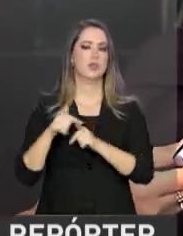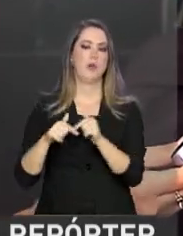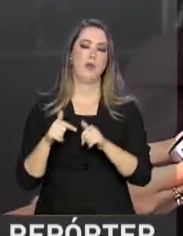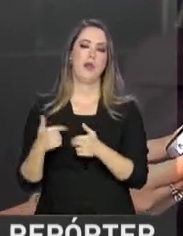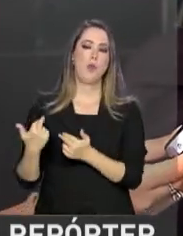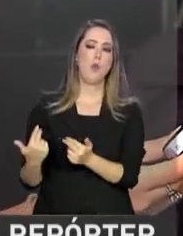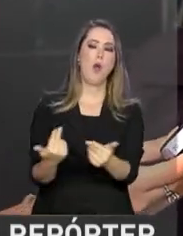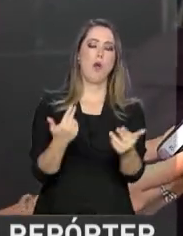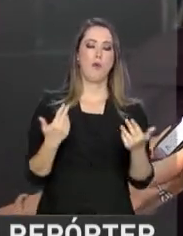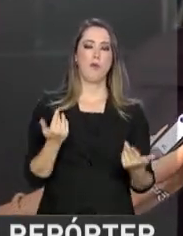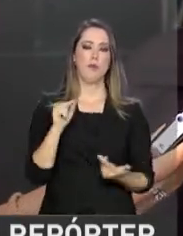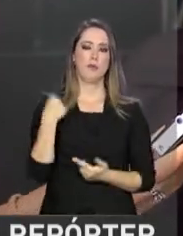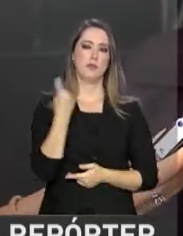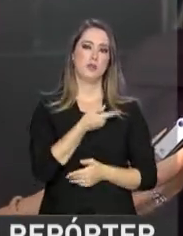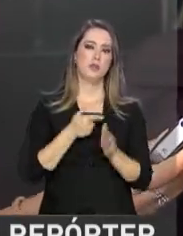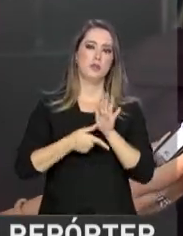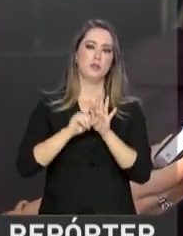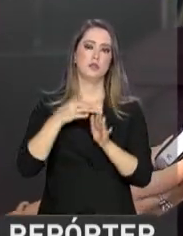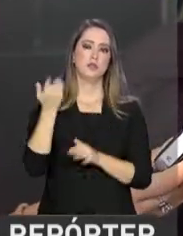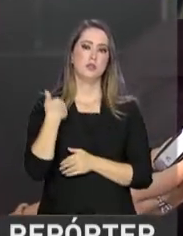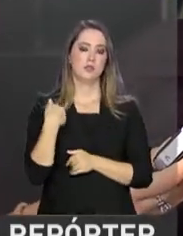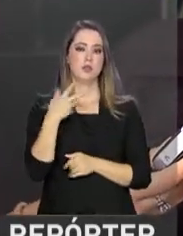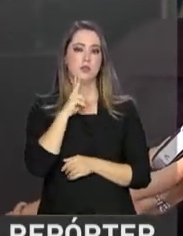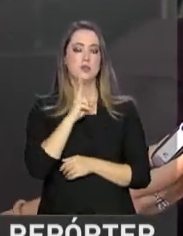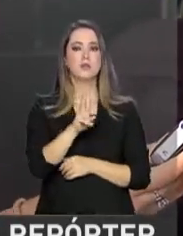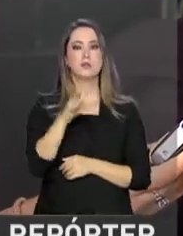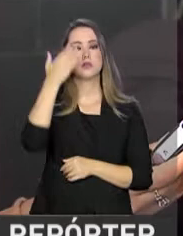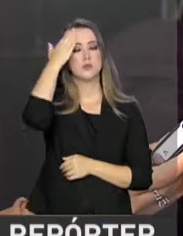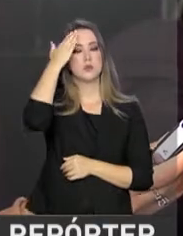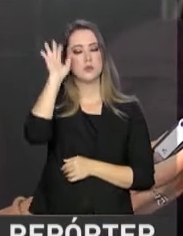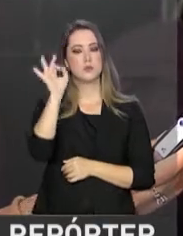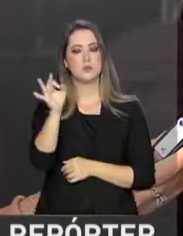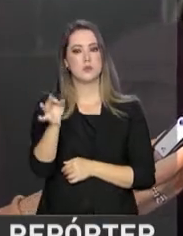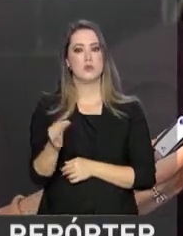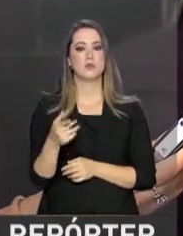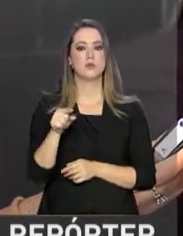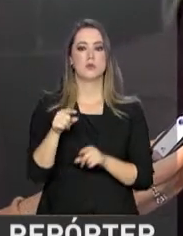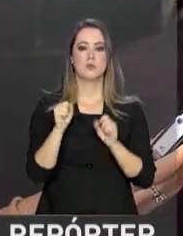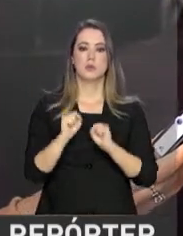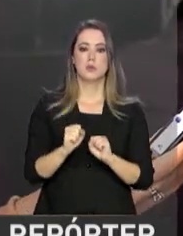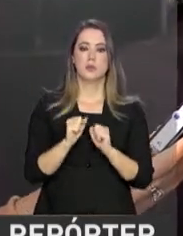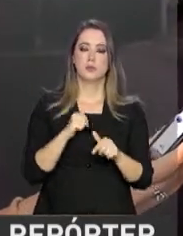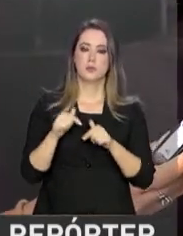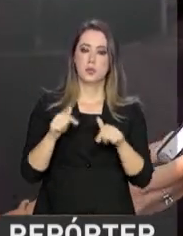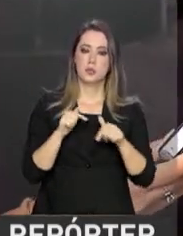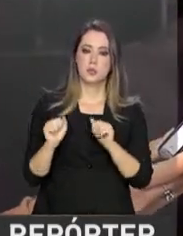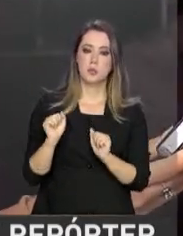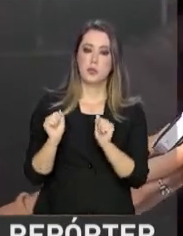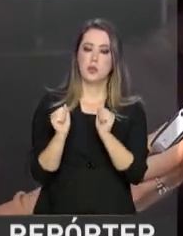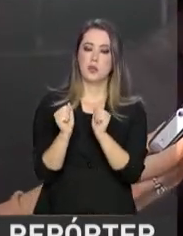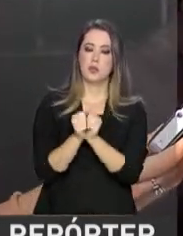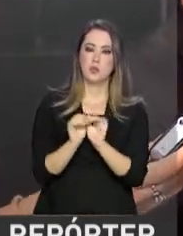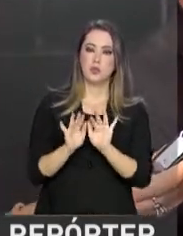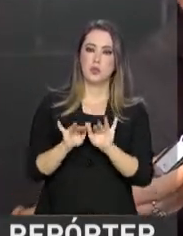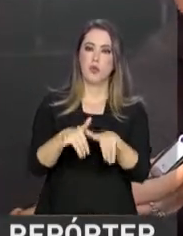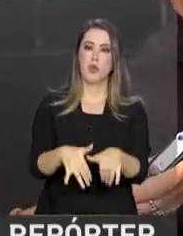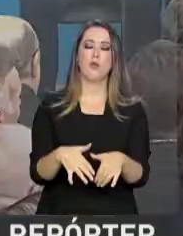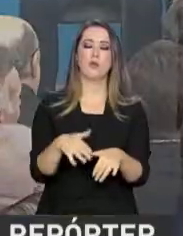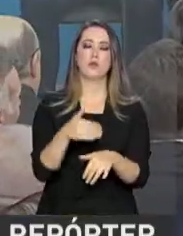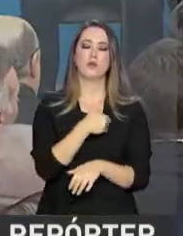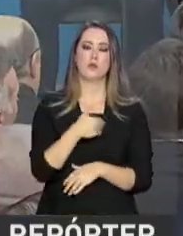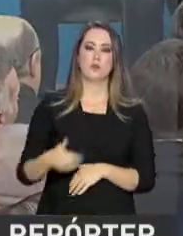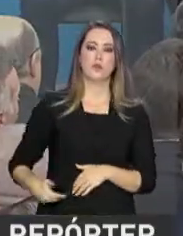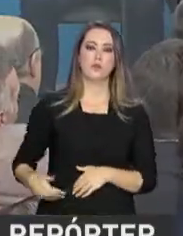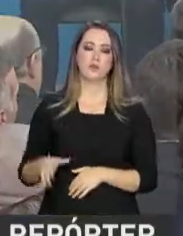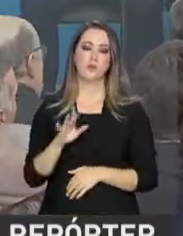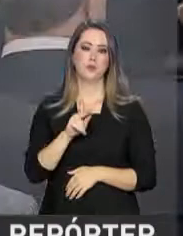né? Que nós já tínhamos conhecimento de como é que estava o andamento para poder fazer as entregas, né, até o final do governo Temer.